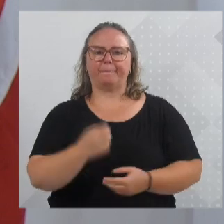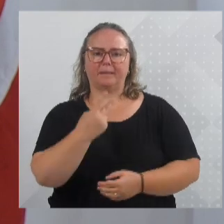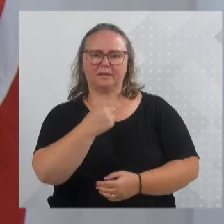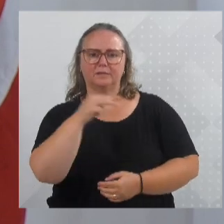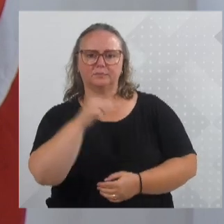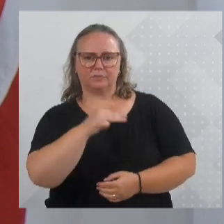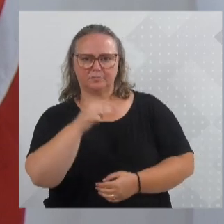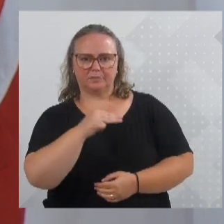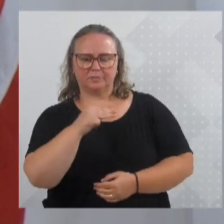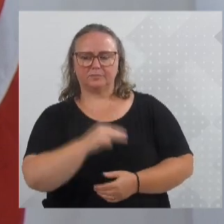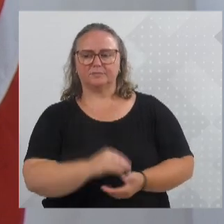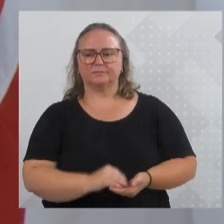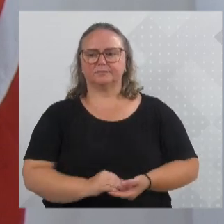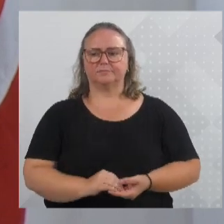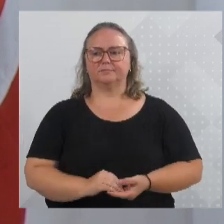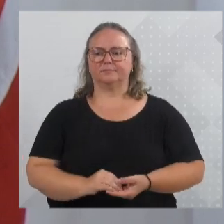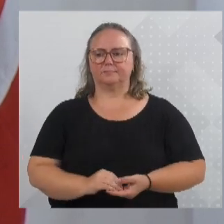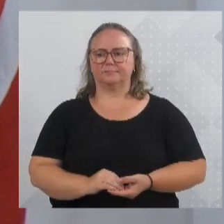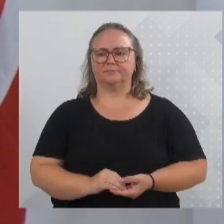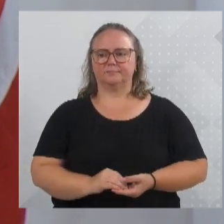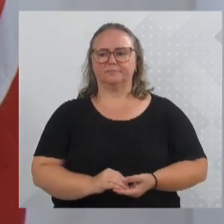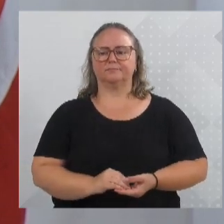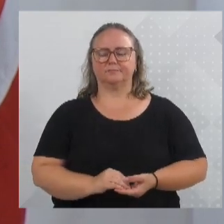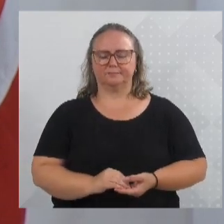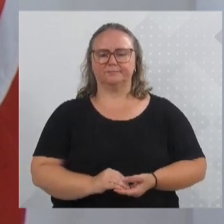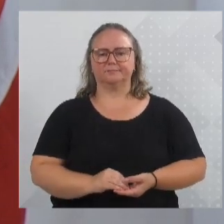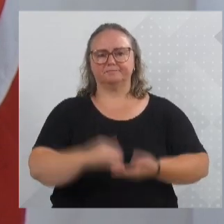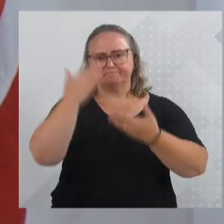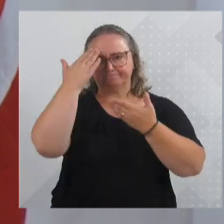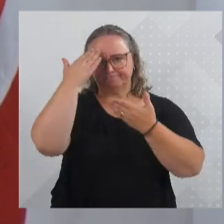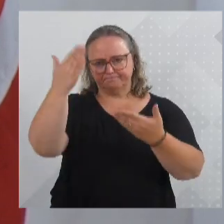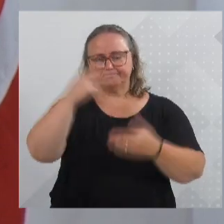minutos? Mais dois minutos, a vossa excelência. Obrigado aí, senhor